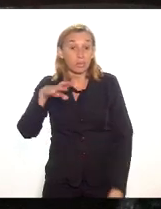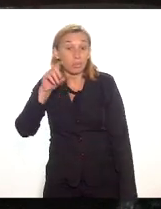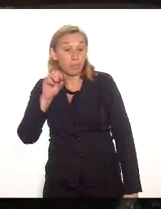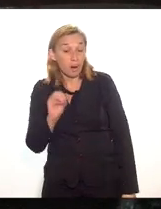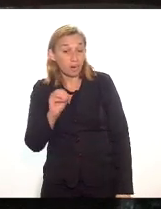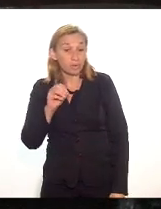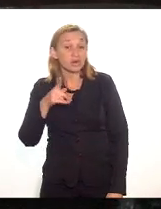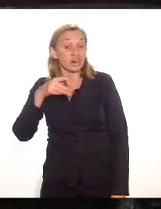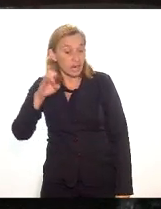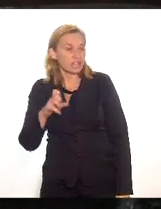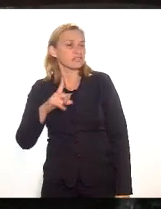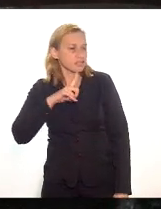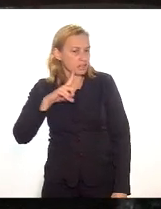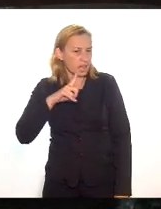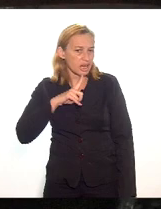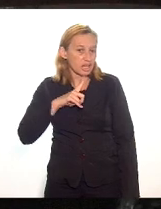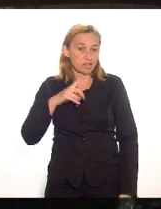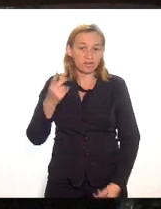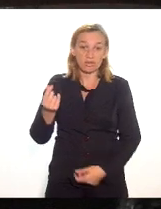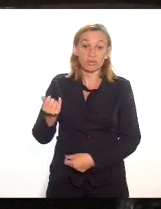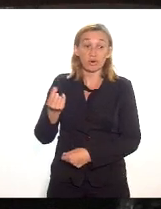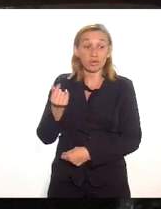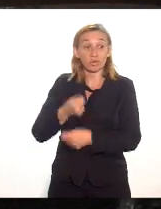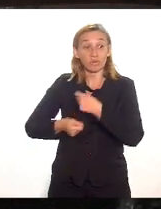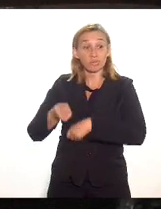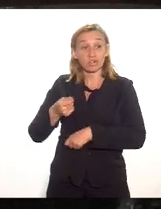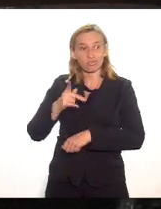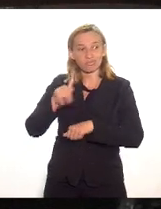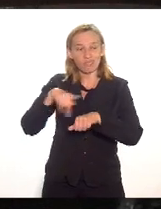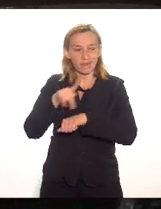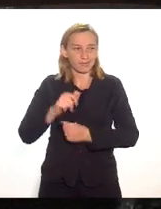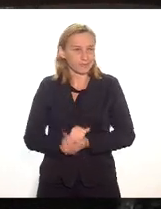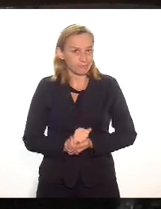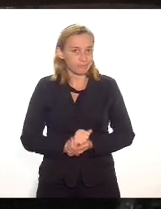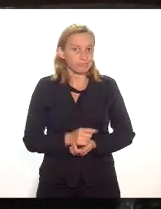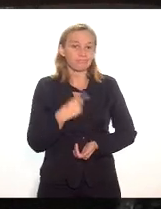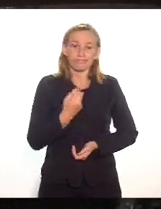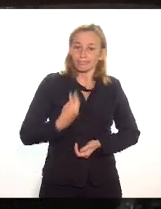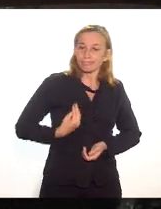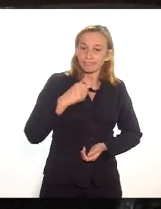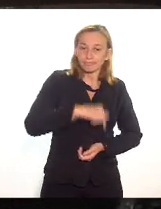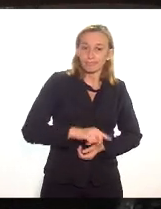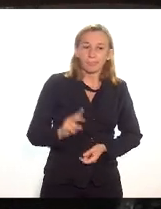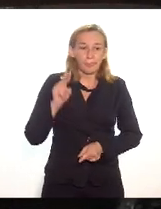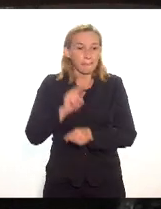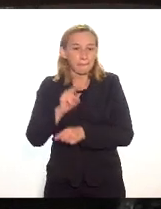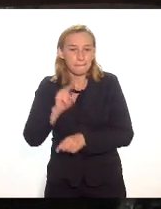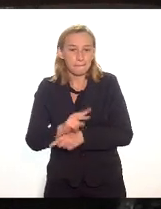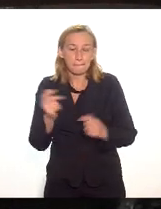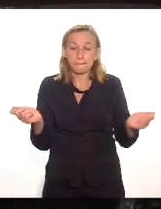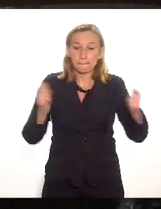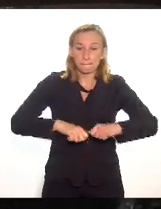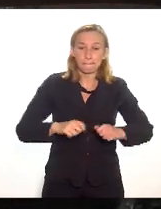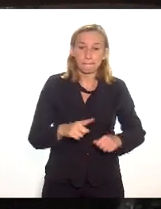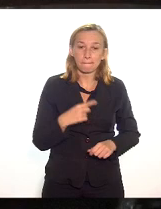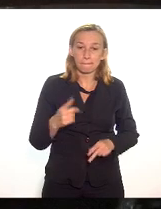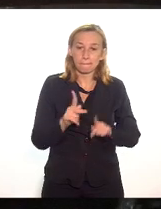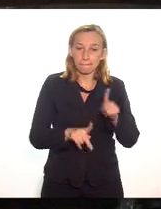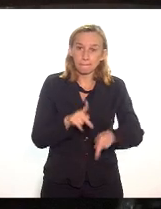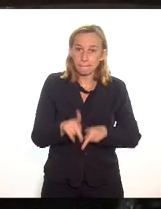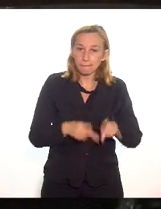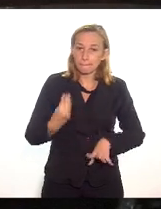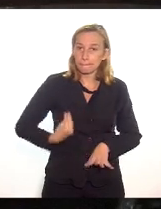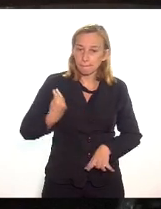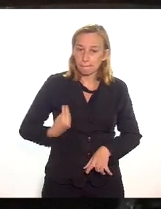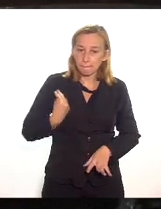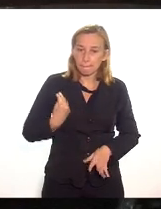as elites econômicas desse país. Então, quando estamos aqui defendendo a possibilidade da nossa população